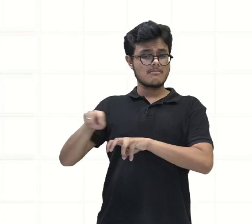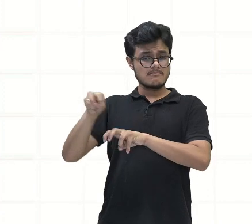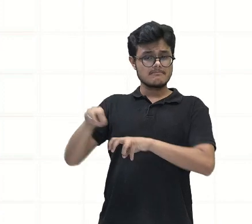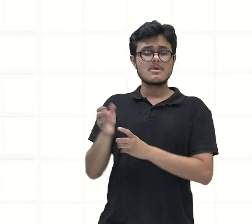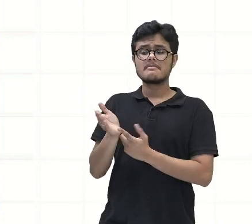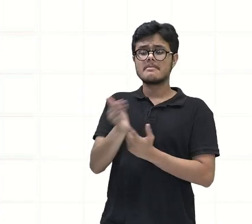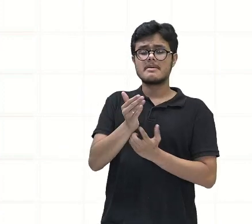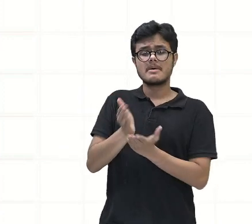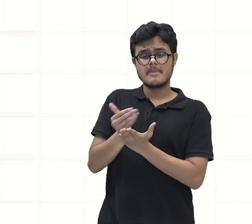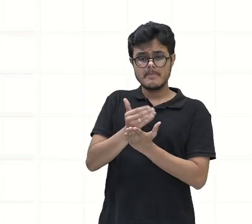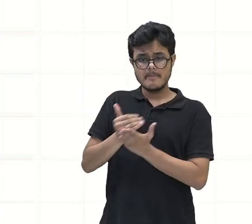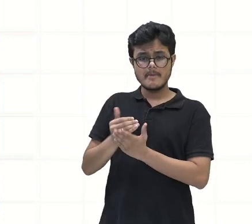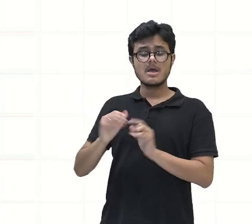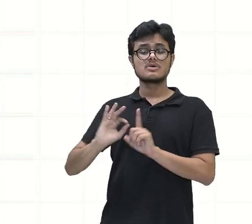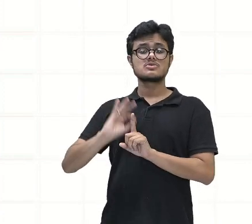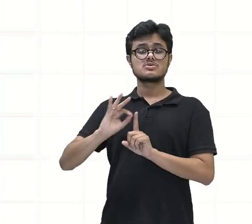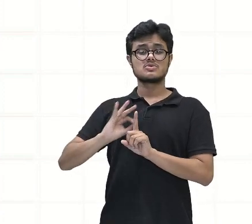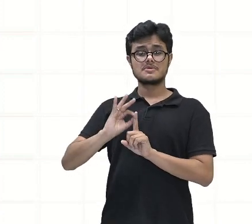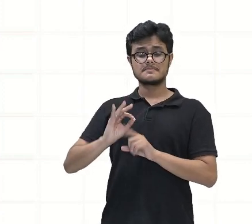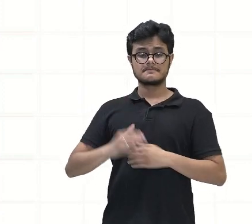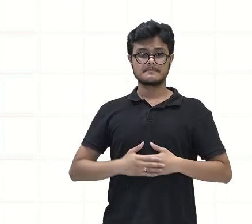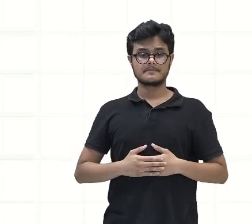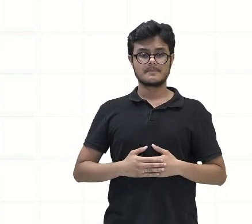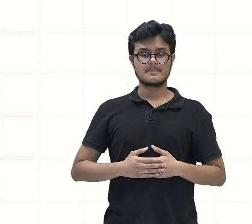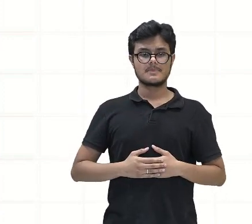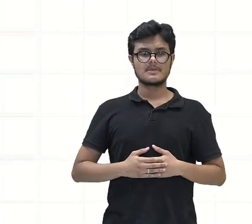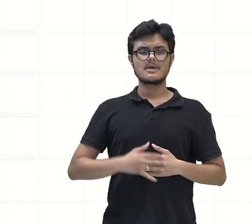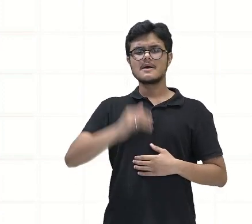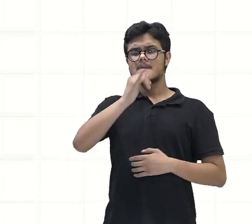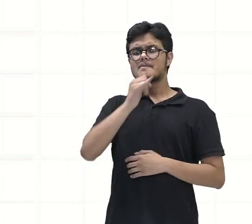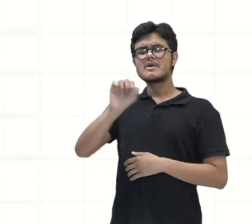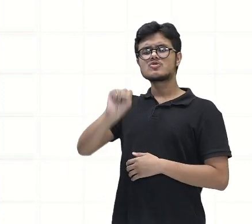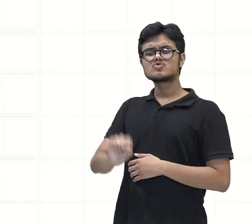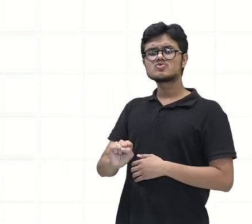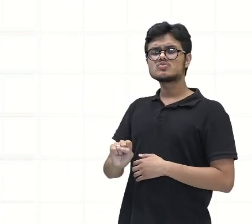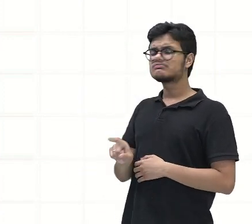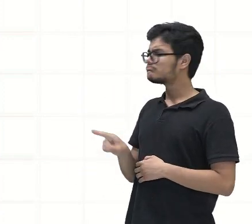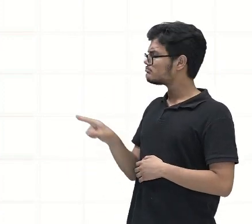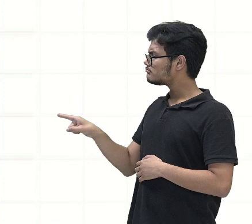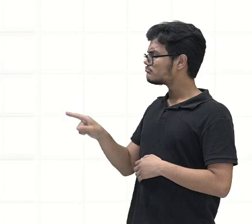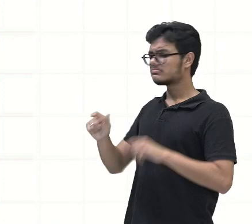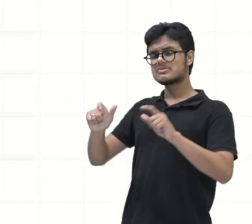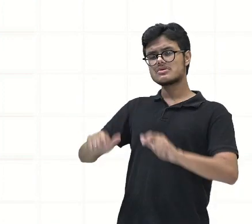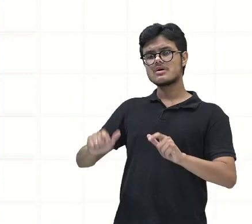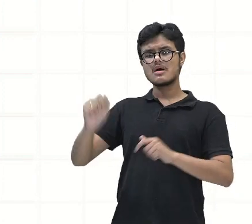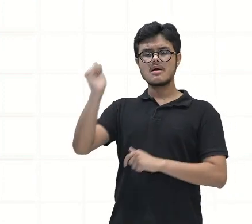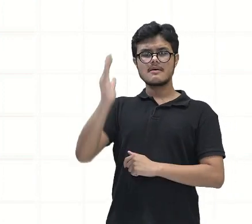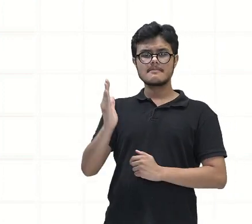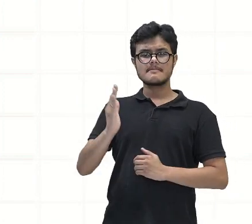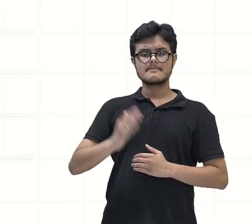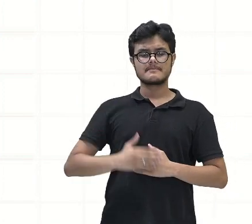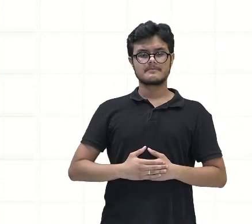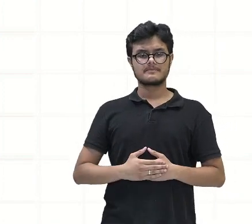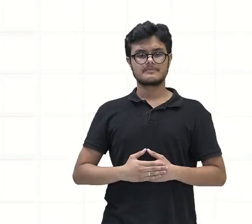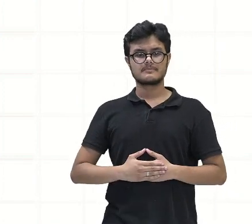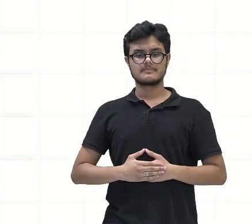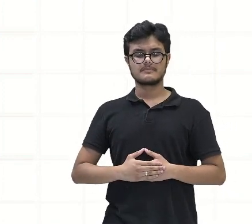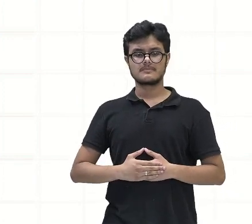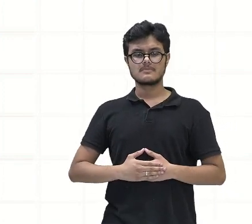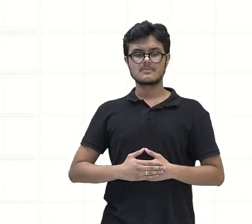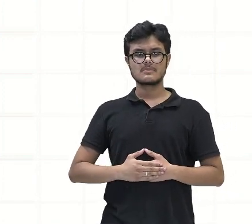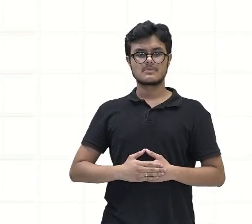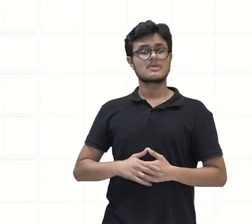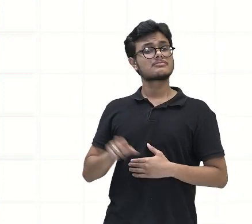colhida de soja aqui na região sul do Brasil né onde é também